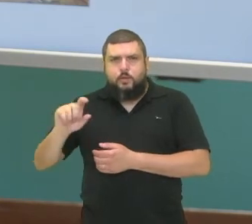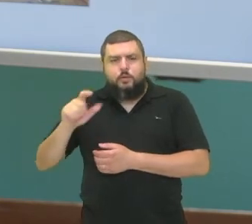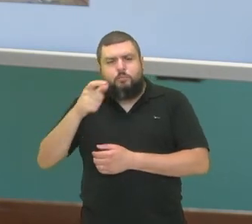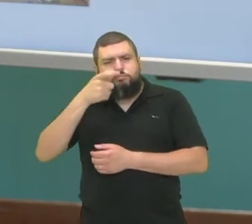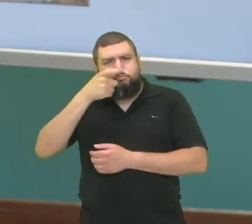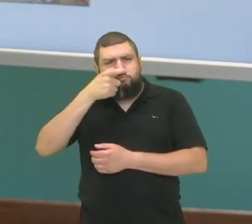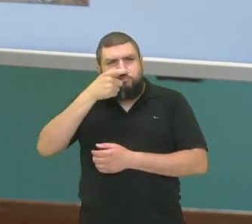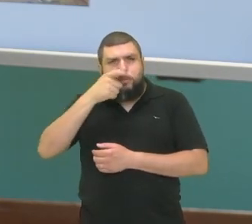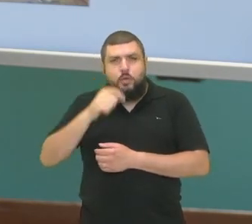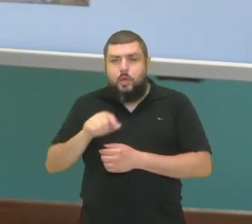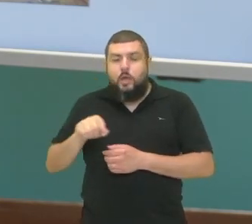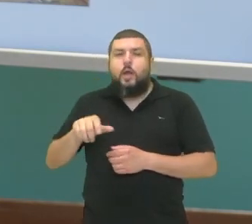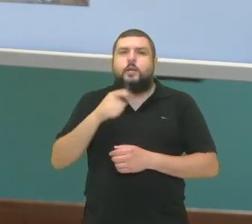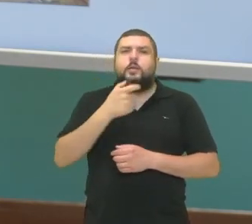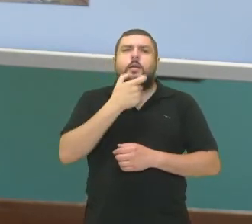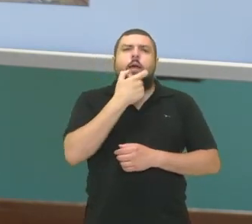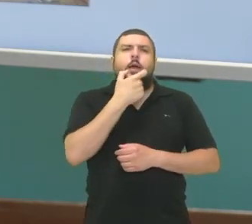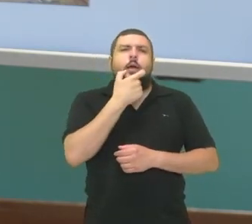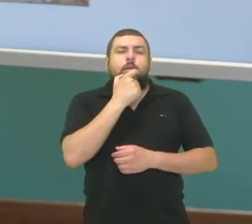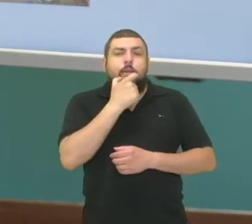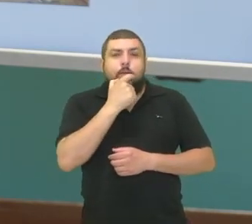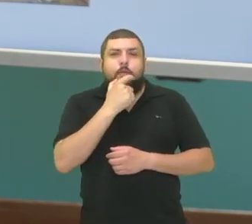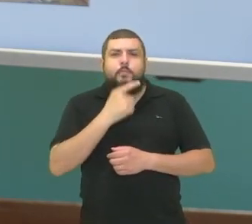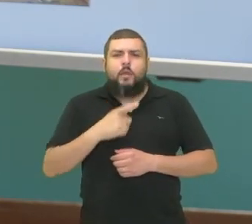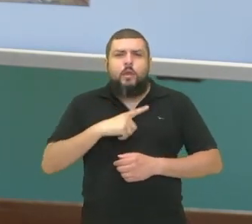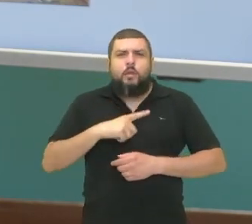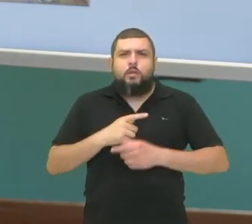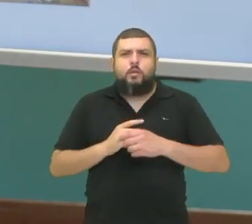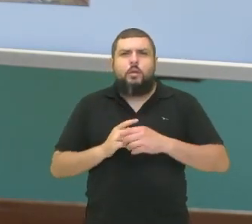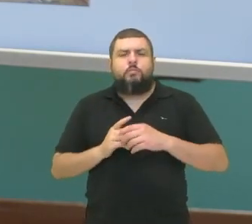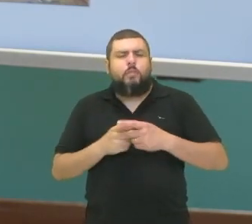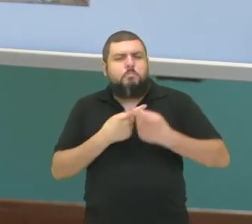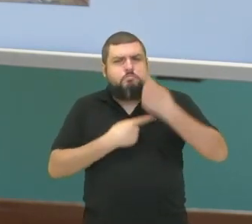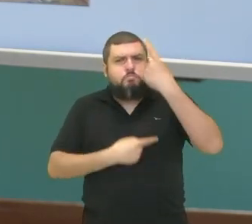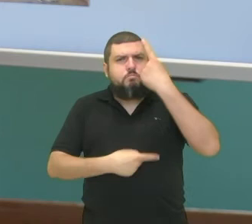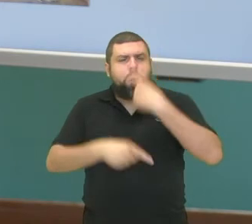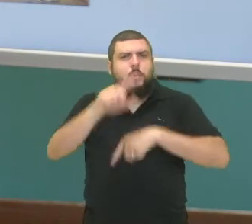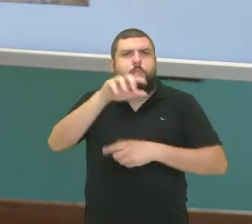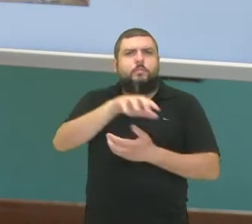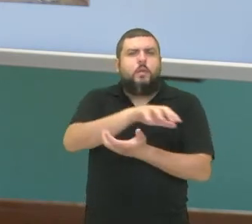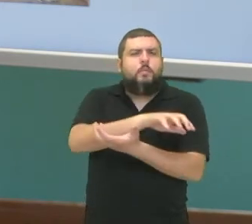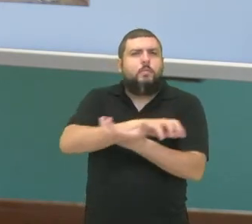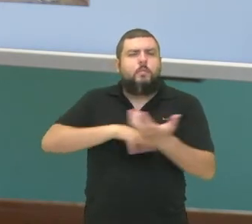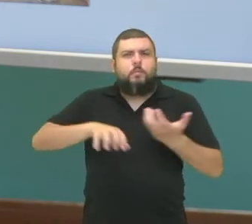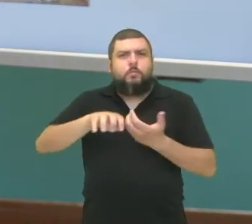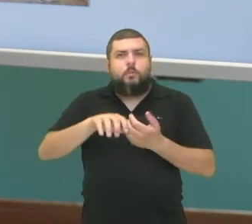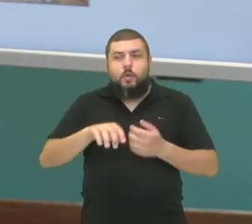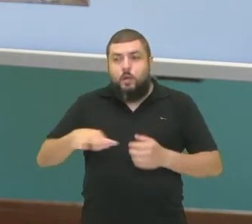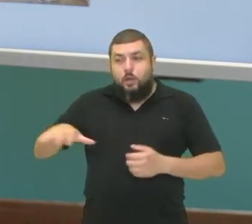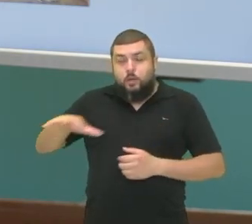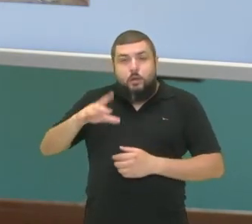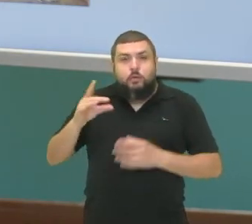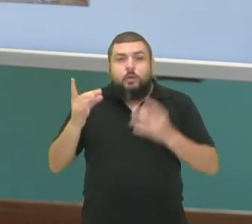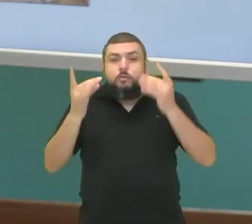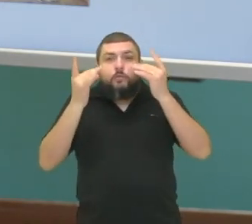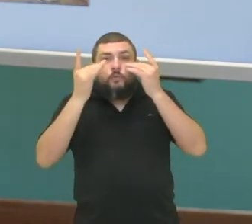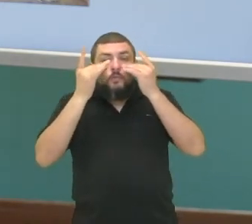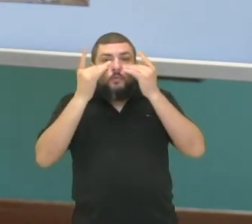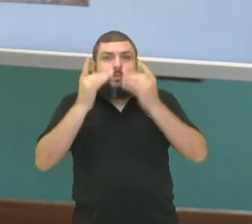no epicentro da Revolução. Eles estavam sentindo na pele, olhando as coisas como elas aconteciam, tá? E